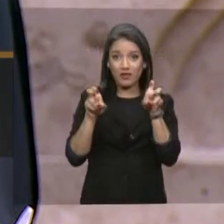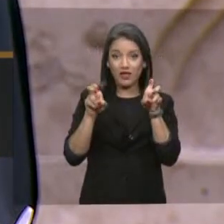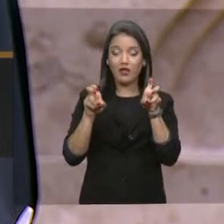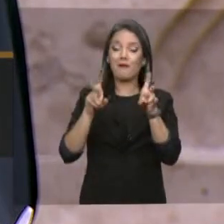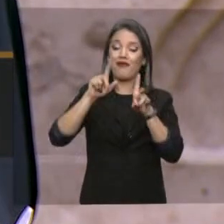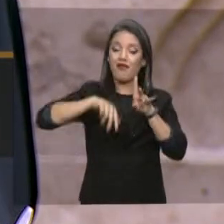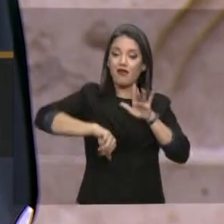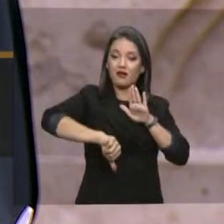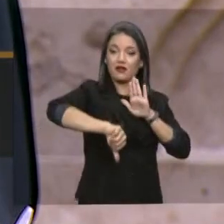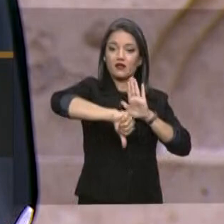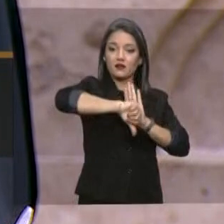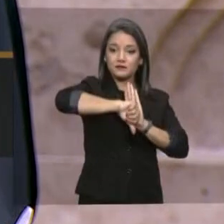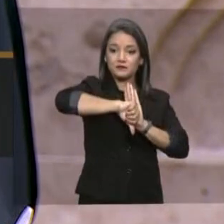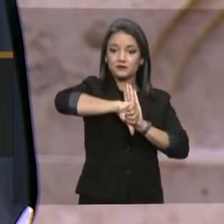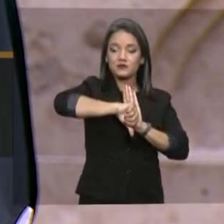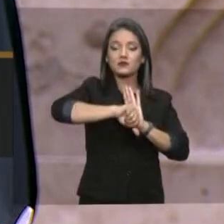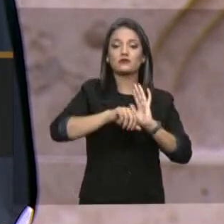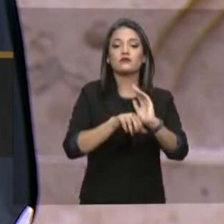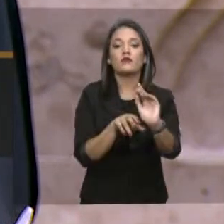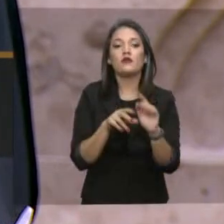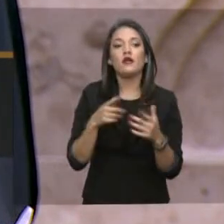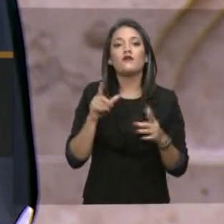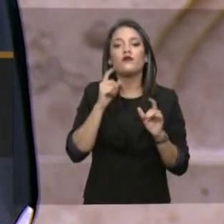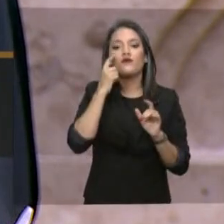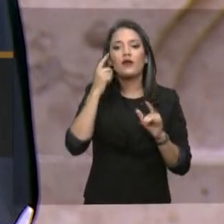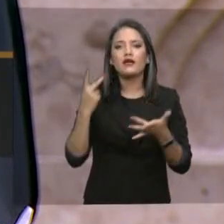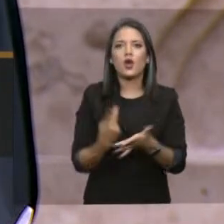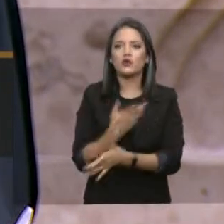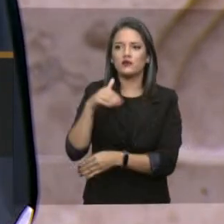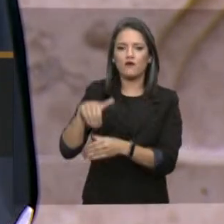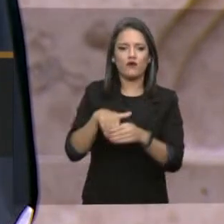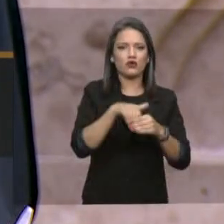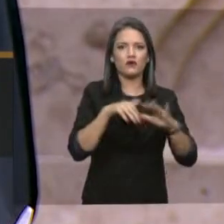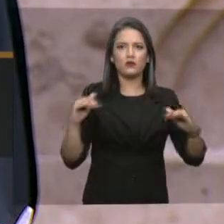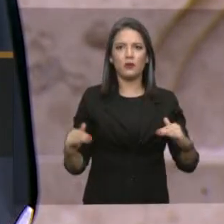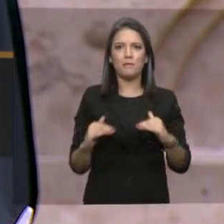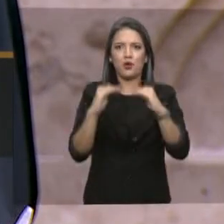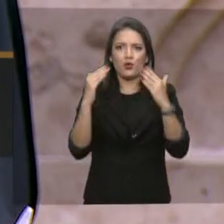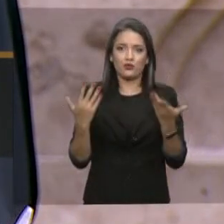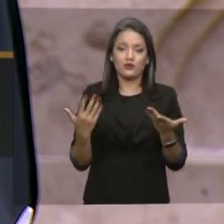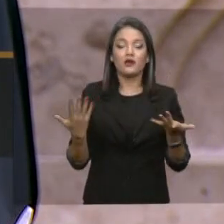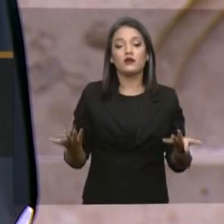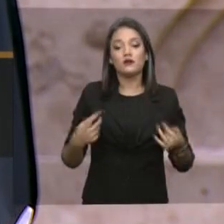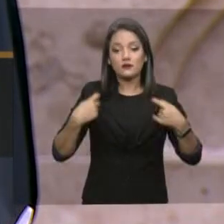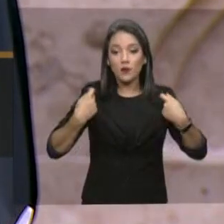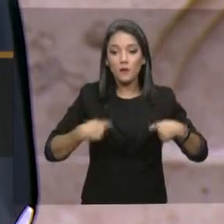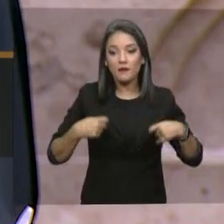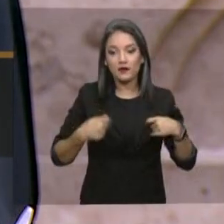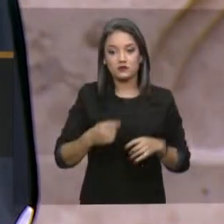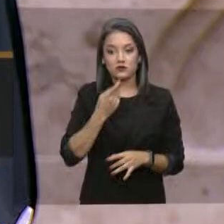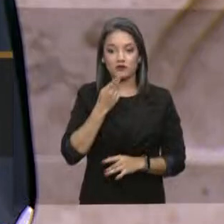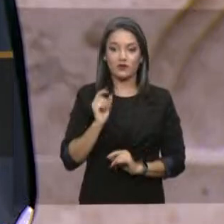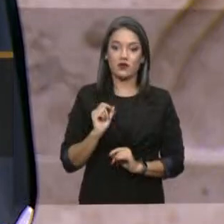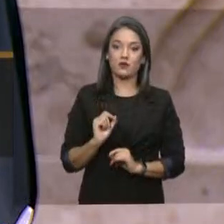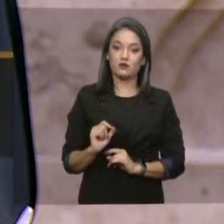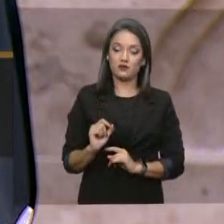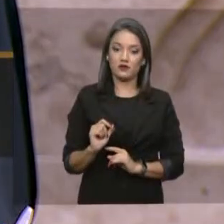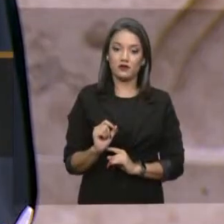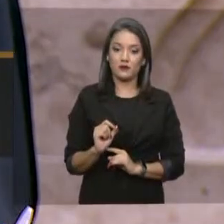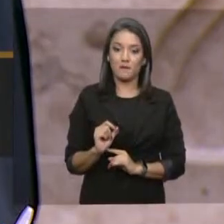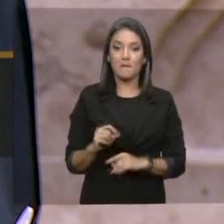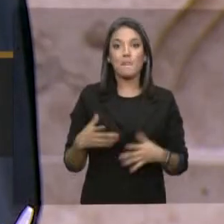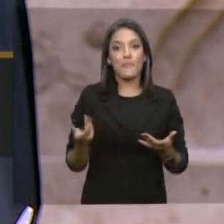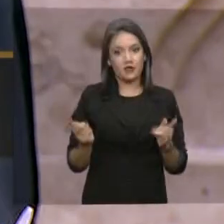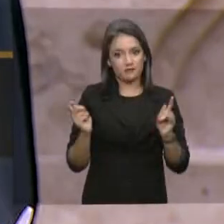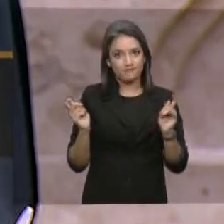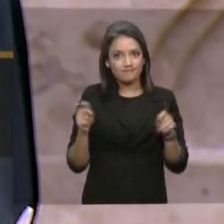natureza criminal, venha se verificar a situação de empate. Contudo, devo registrar que, na hipótese